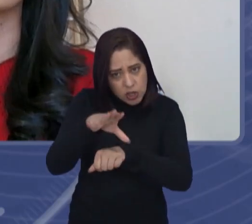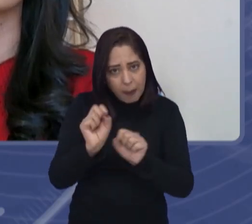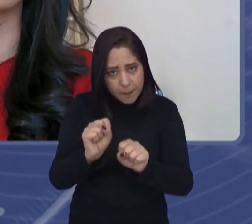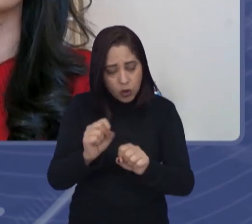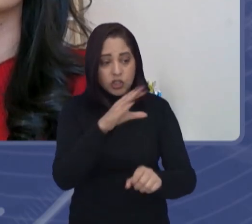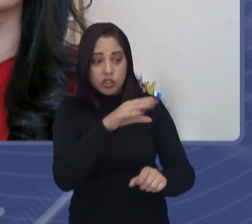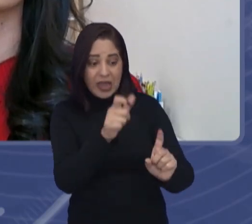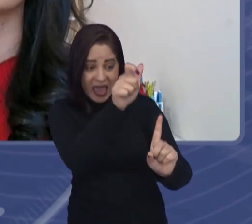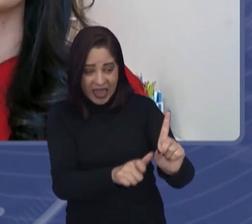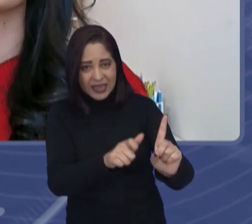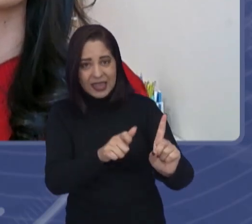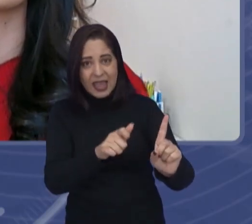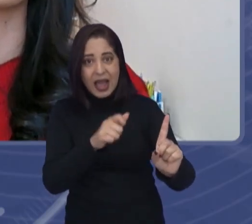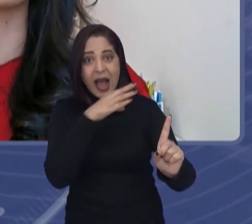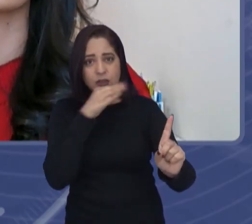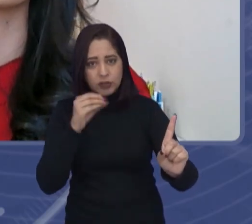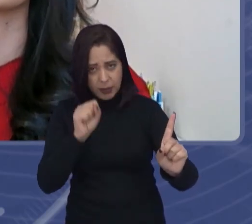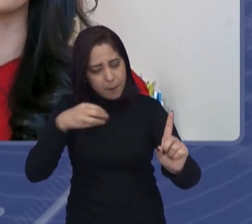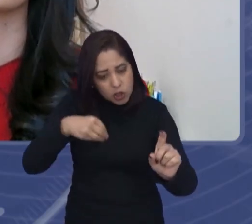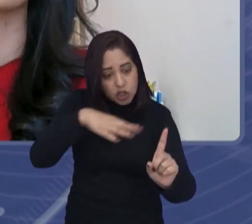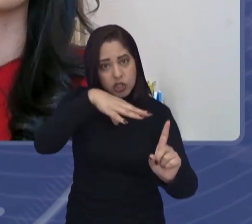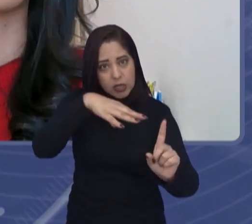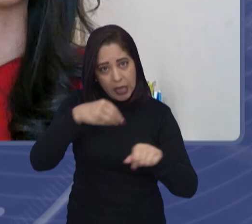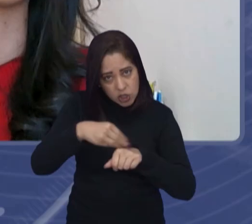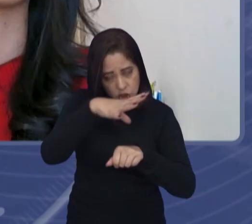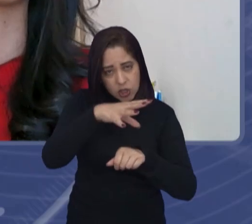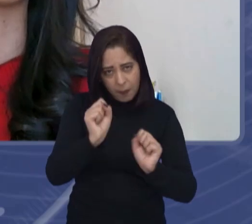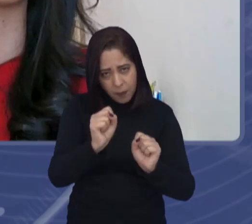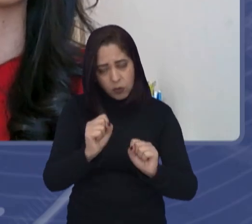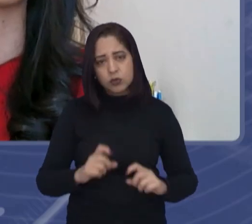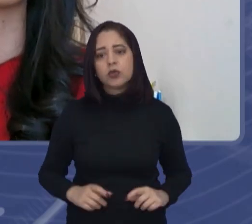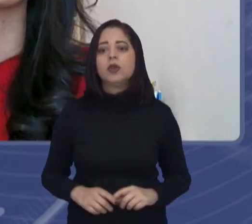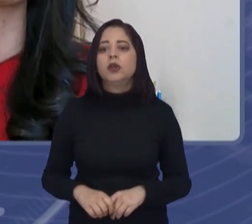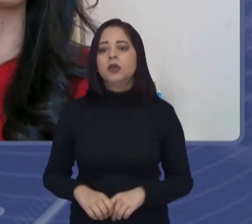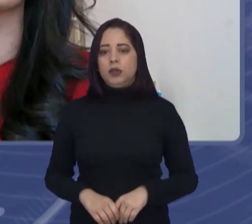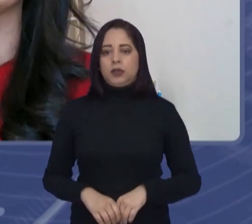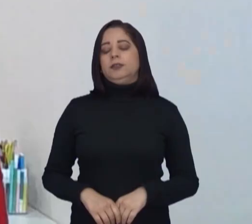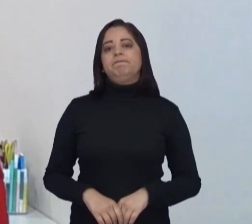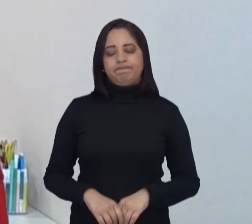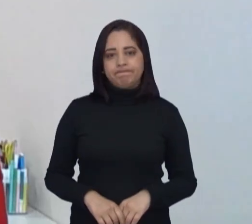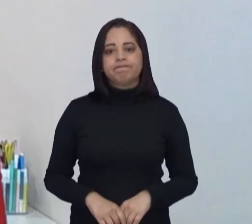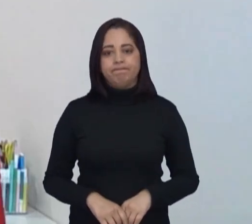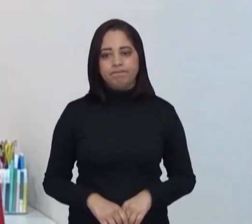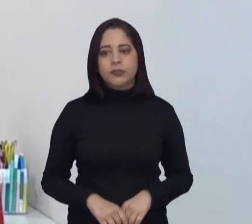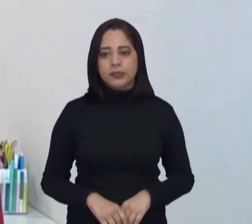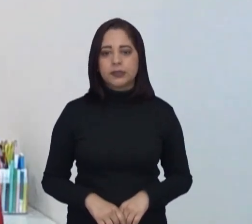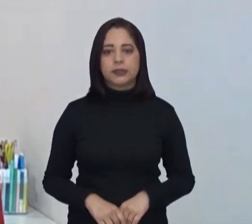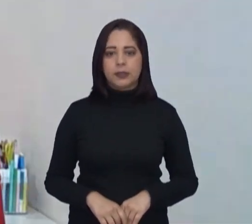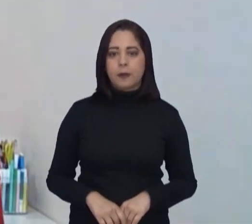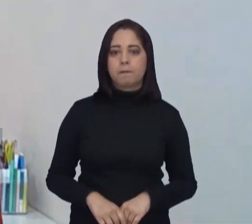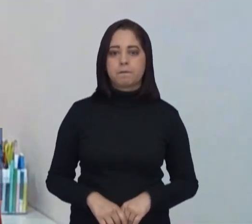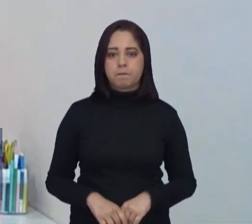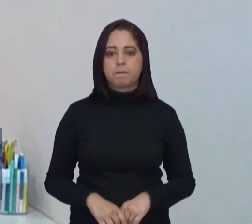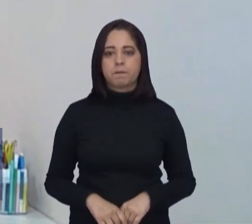adolescente introduzir aquele assunto? Porque ele vai ter que entrar nesse assunto em algum momento, né? Sim. Uma